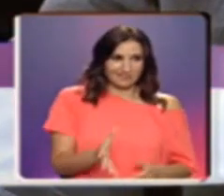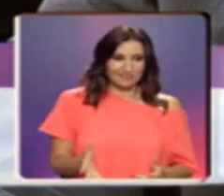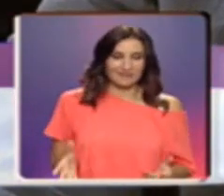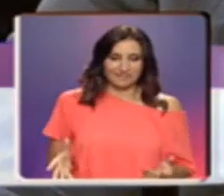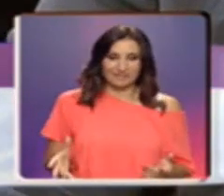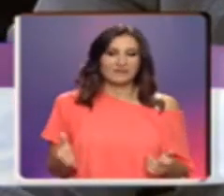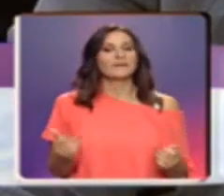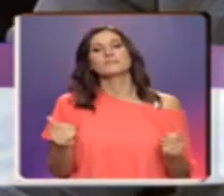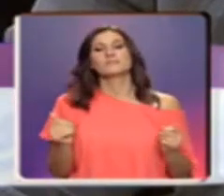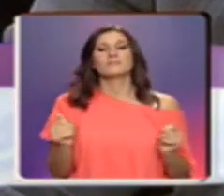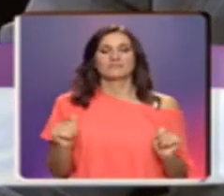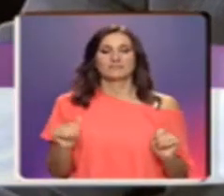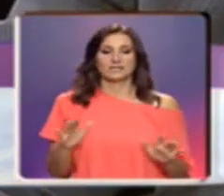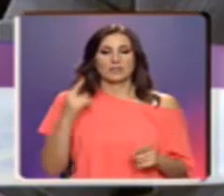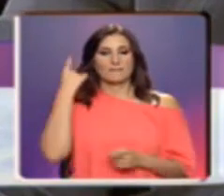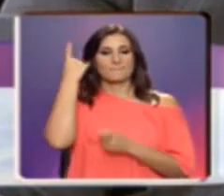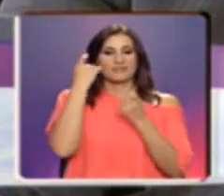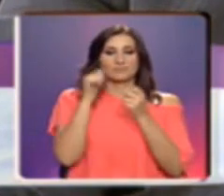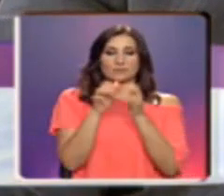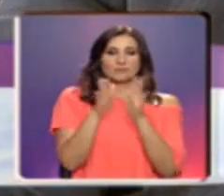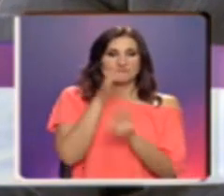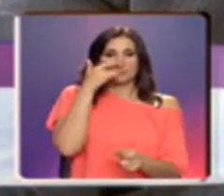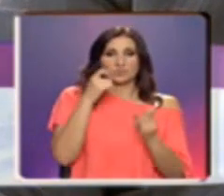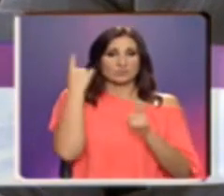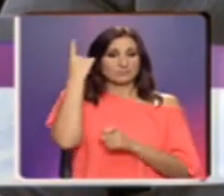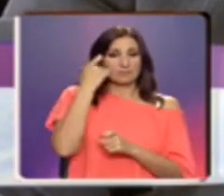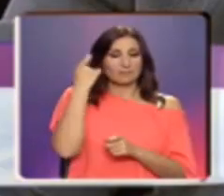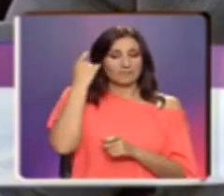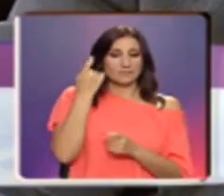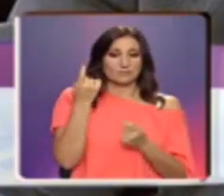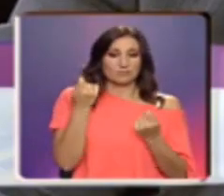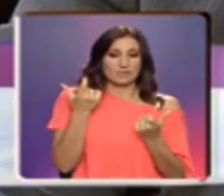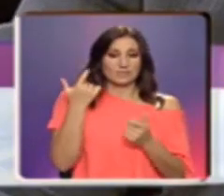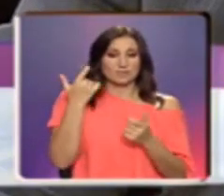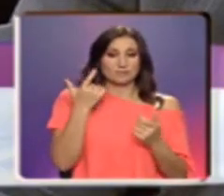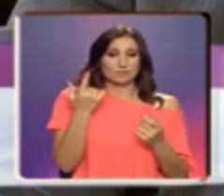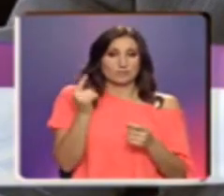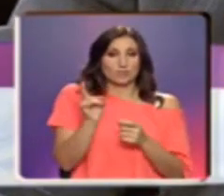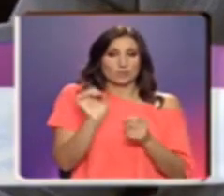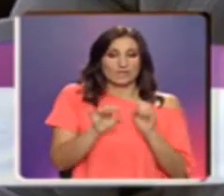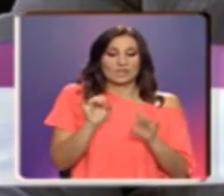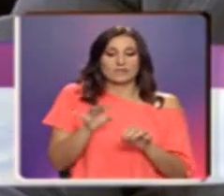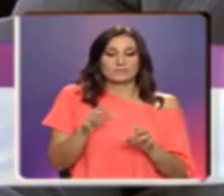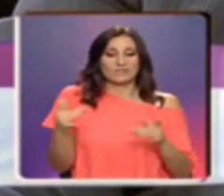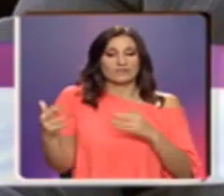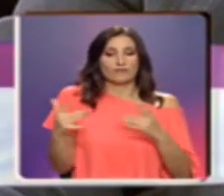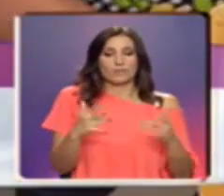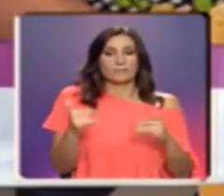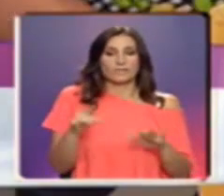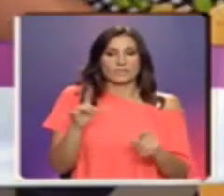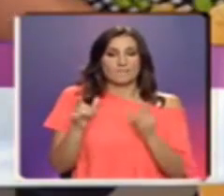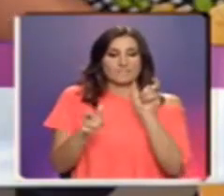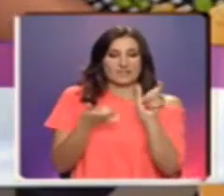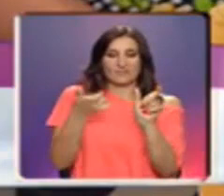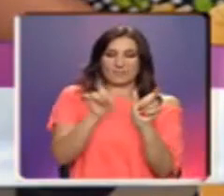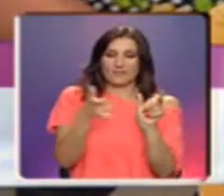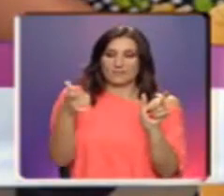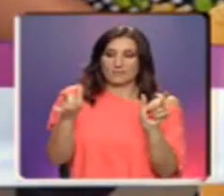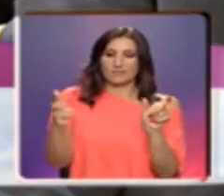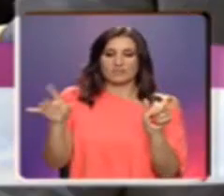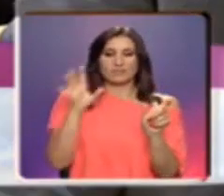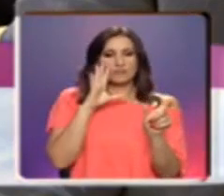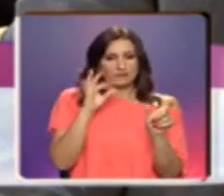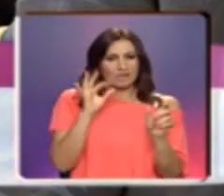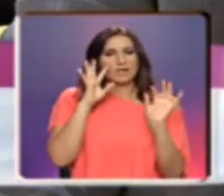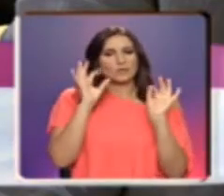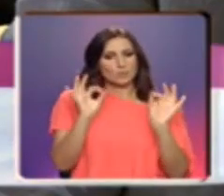algo que é pensado por toda a gente que pensa um bocadinho no fenómeno do futebol. Mas até tentou encontrar as palavras certas. Tentei com